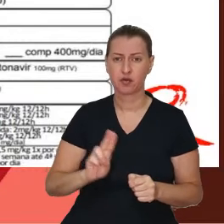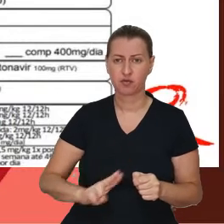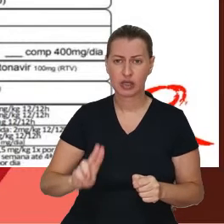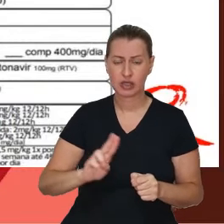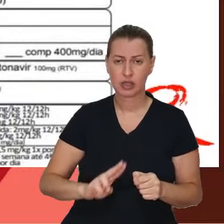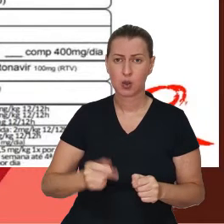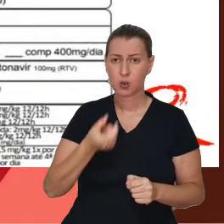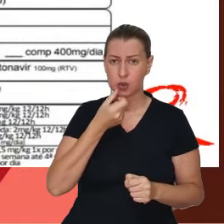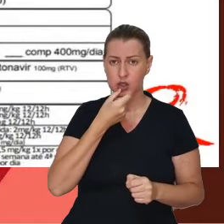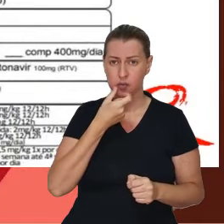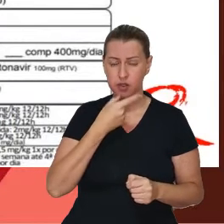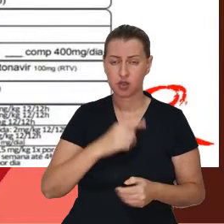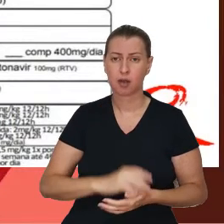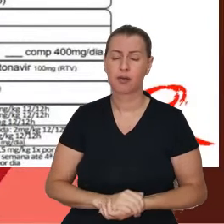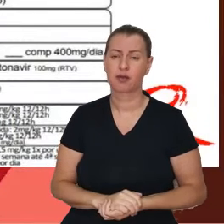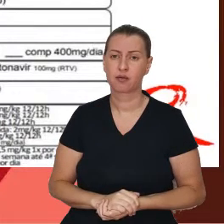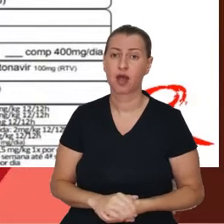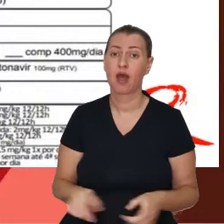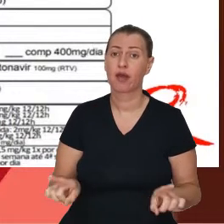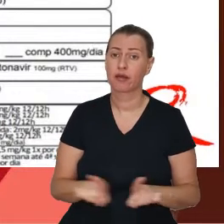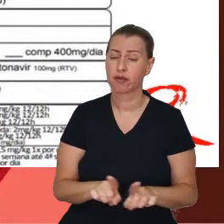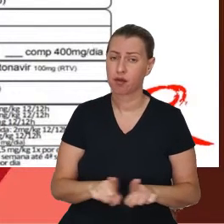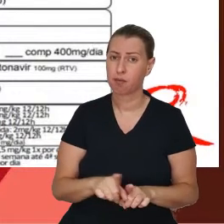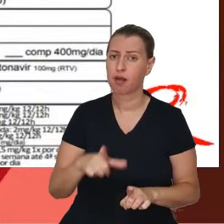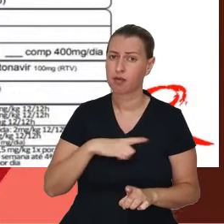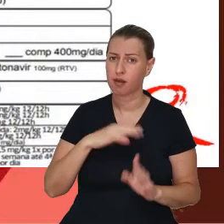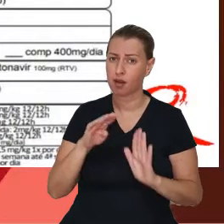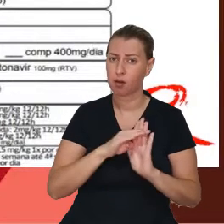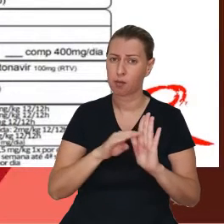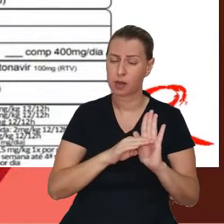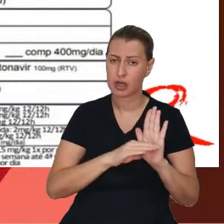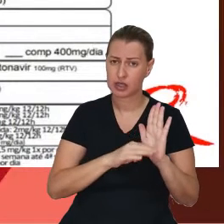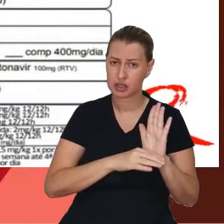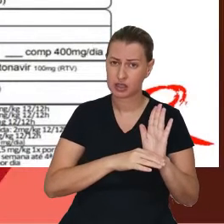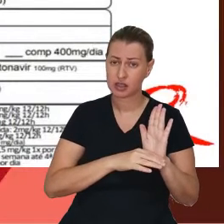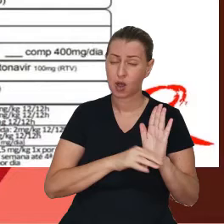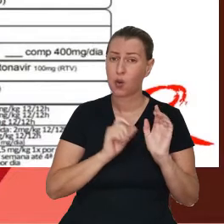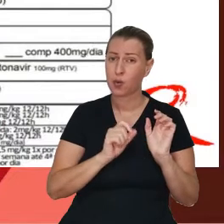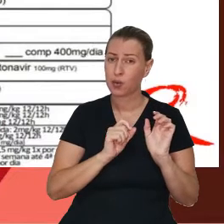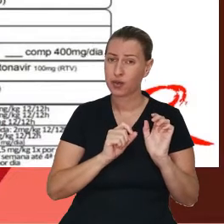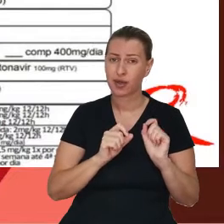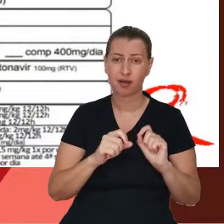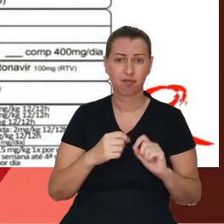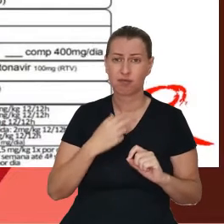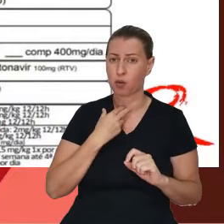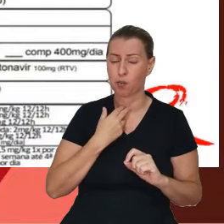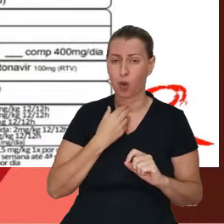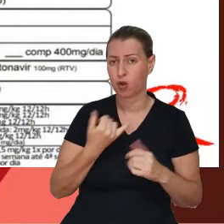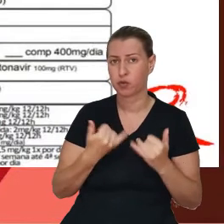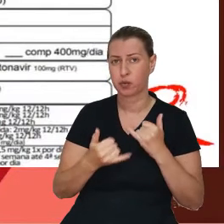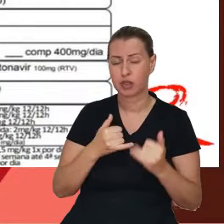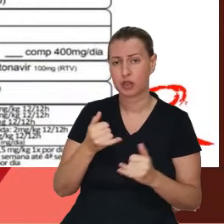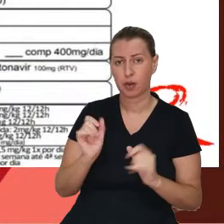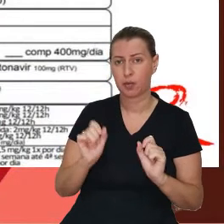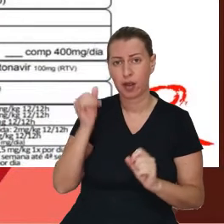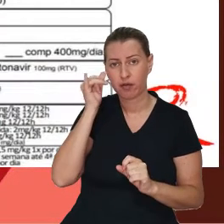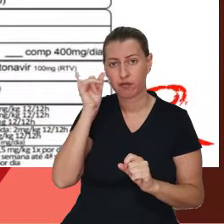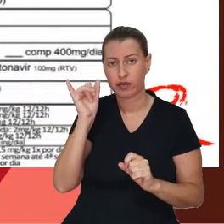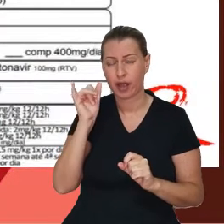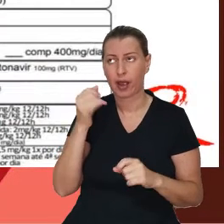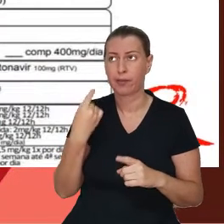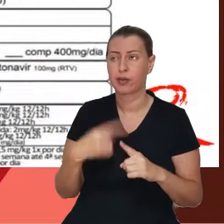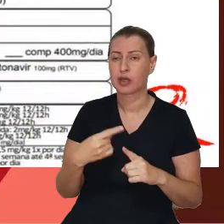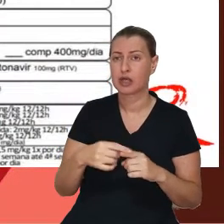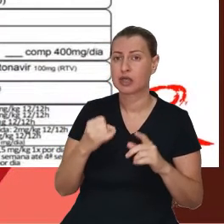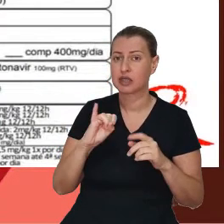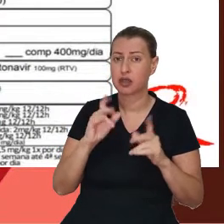esquema preferencial, e também já tem uma lista abaixo das exceções, né, de quando que